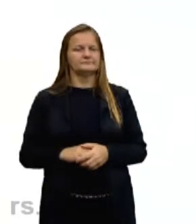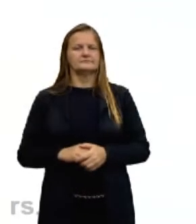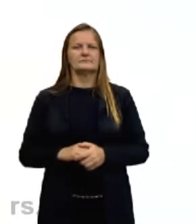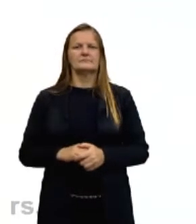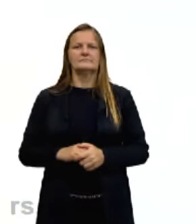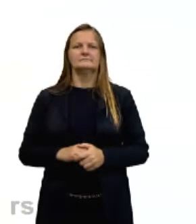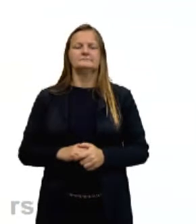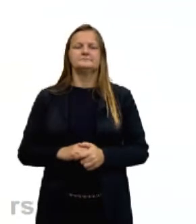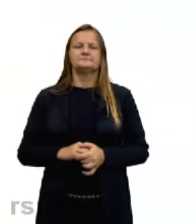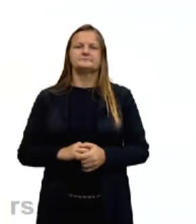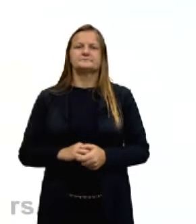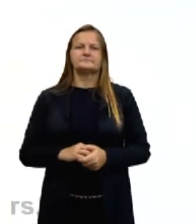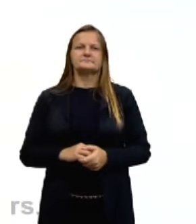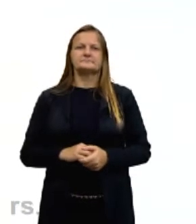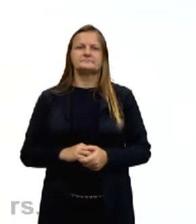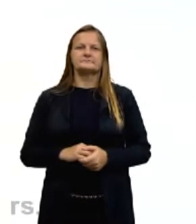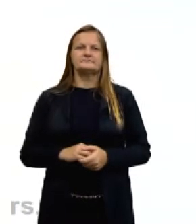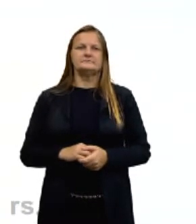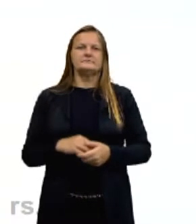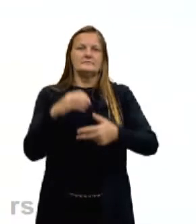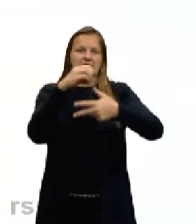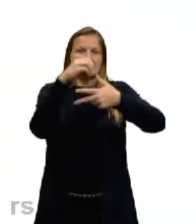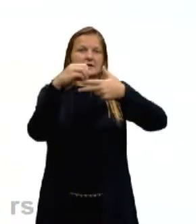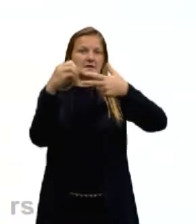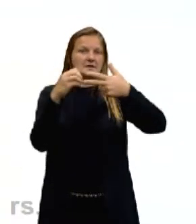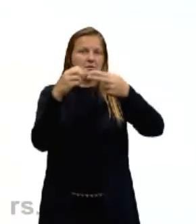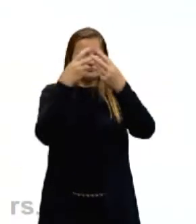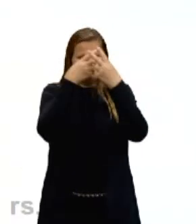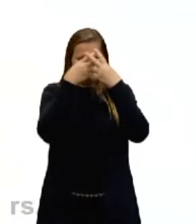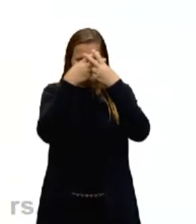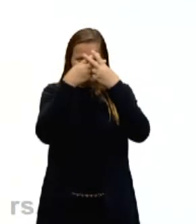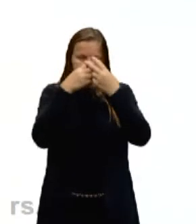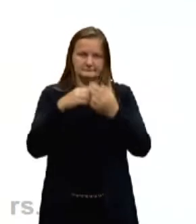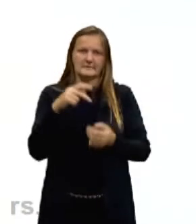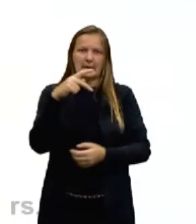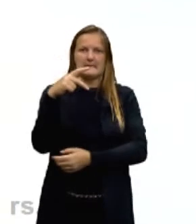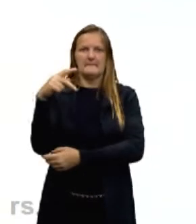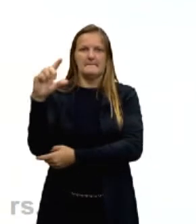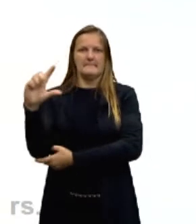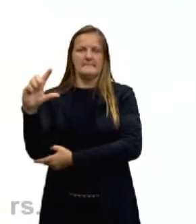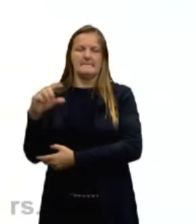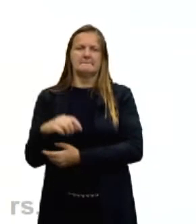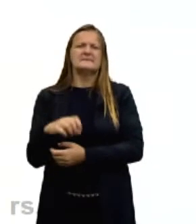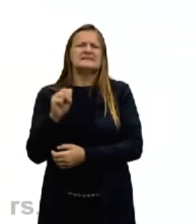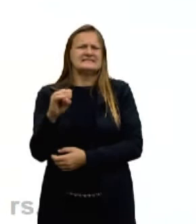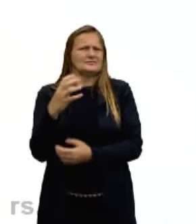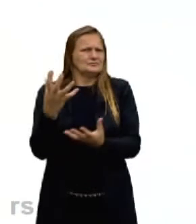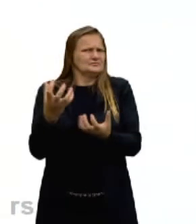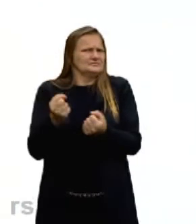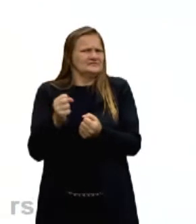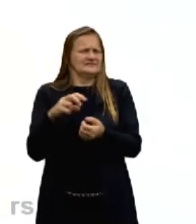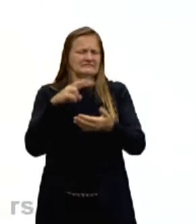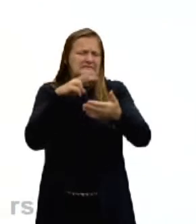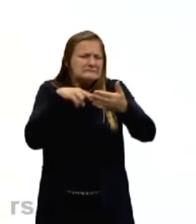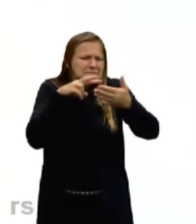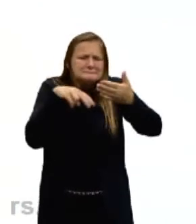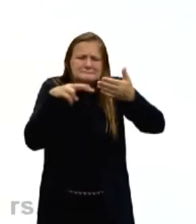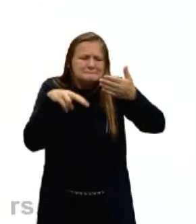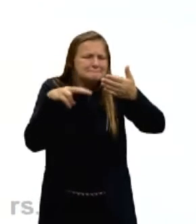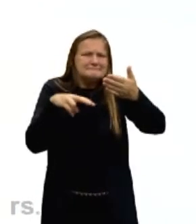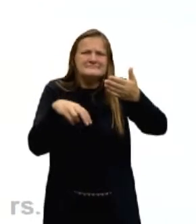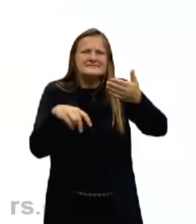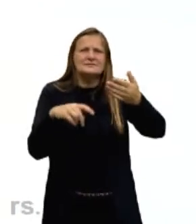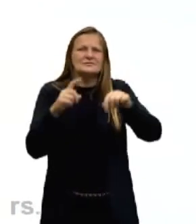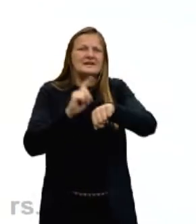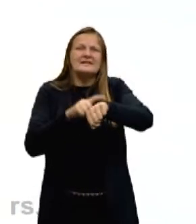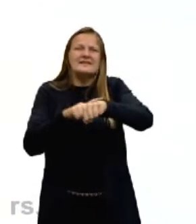Enem o Enem PPL e a professor E se eu não quiser ler ou não der tempo de ler